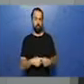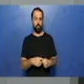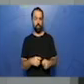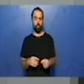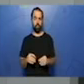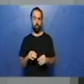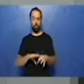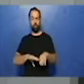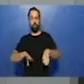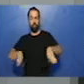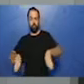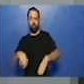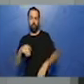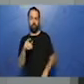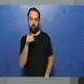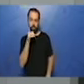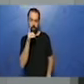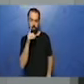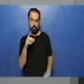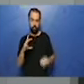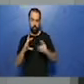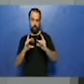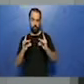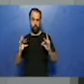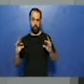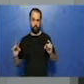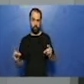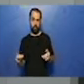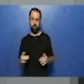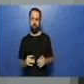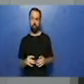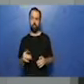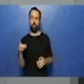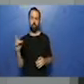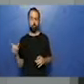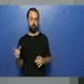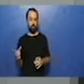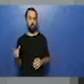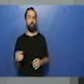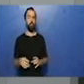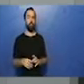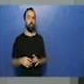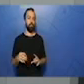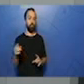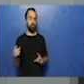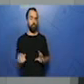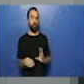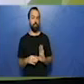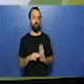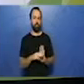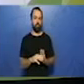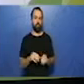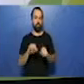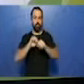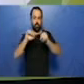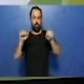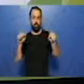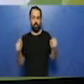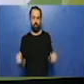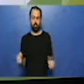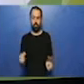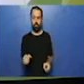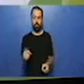E as técnicas usadas para separar são a decantação, a